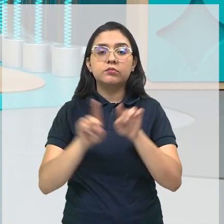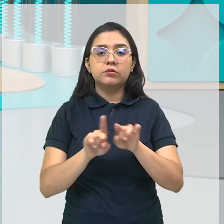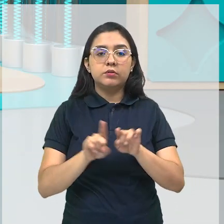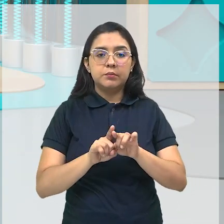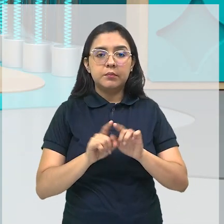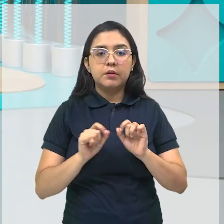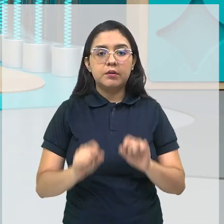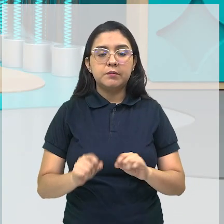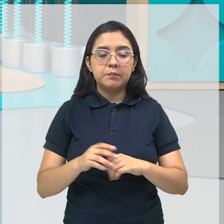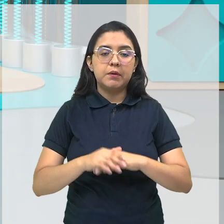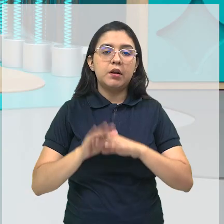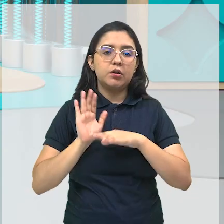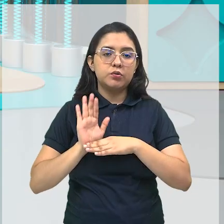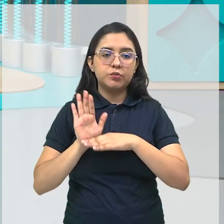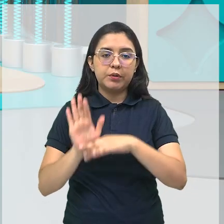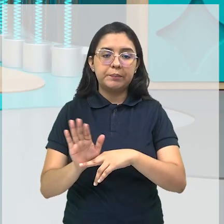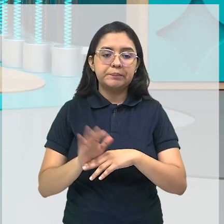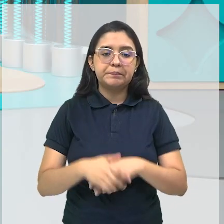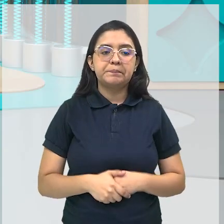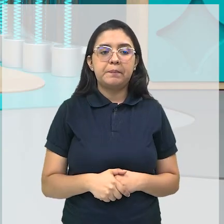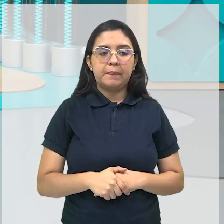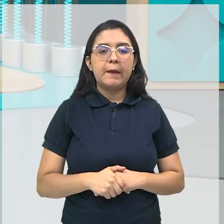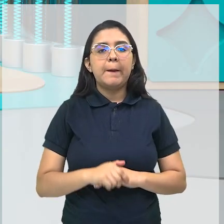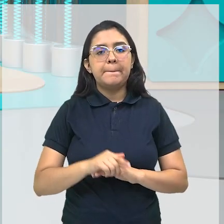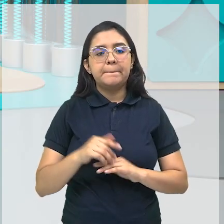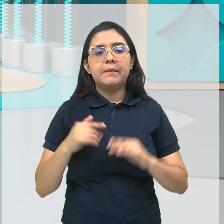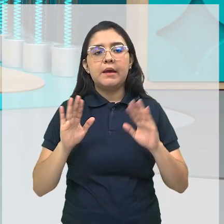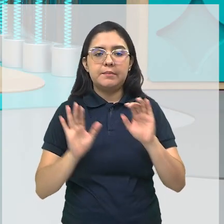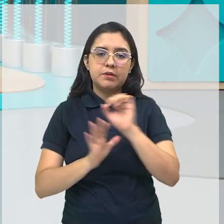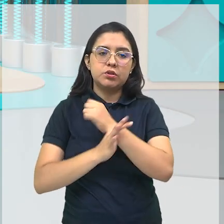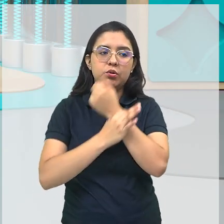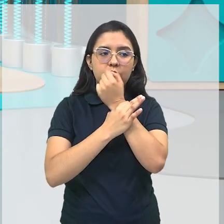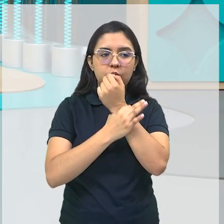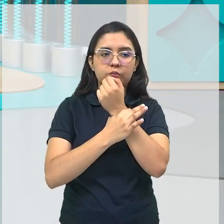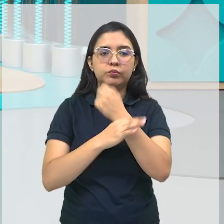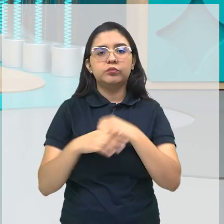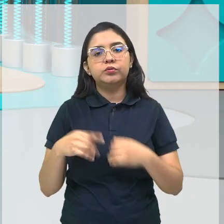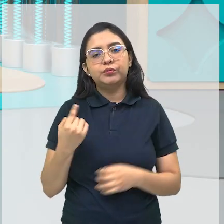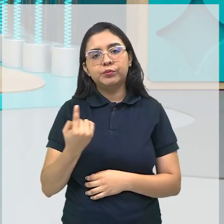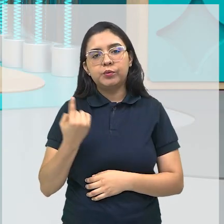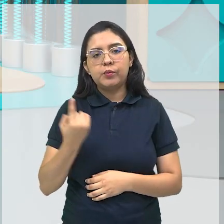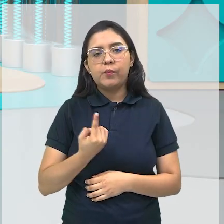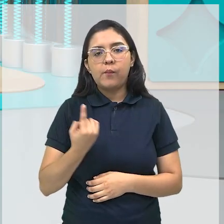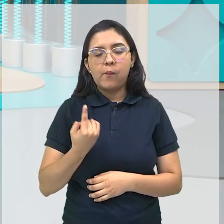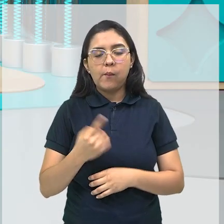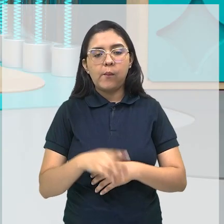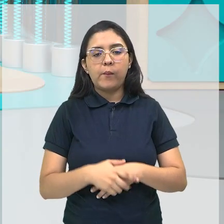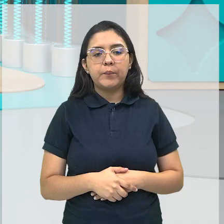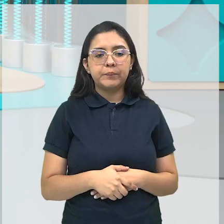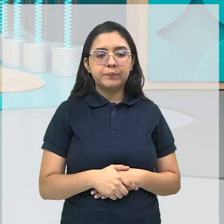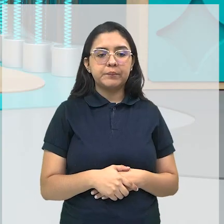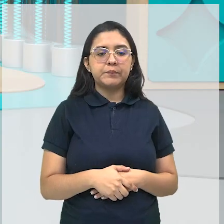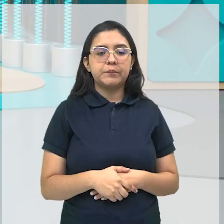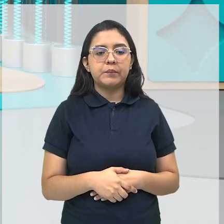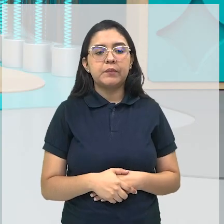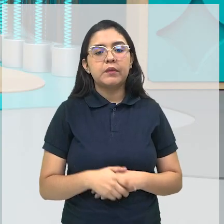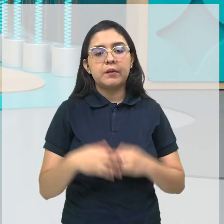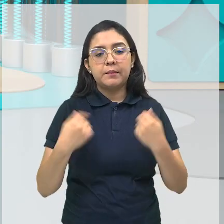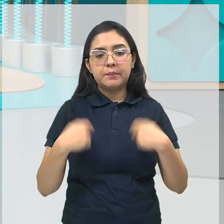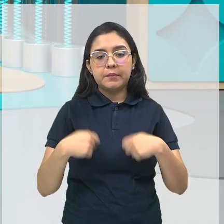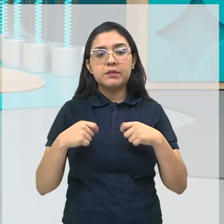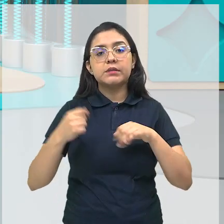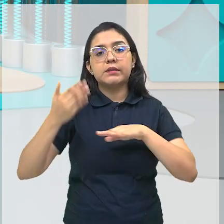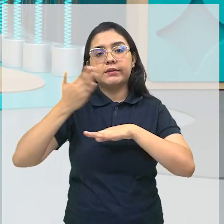pessoa lá, e assim é mais seguro, não é? Do que você ir sozinho, trazer a pessoa no braço. Isso daí precisa